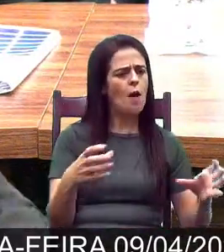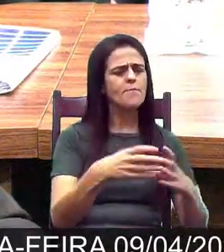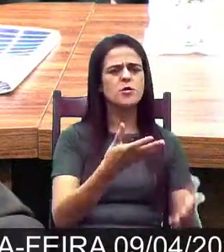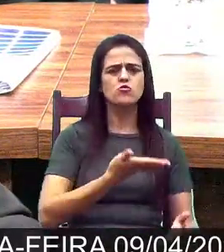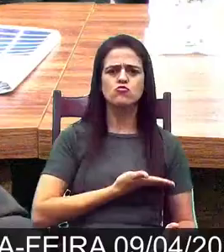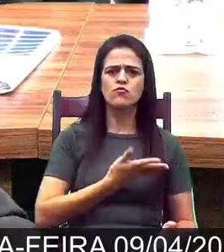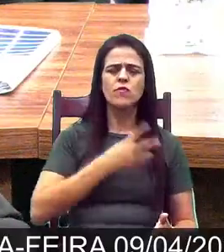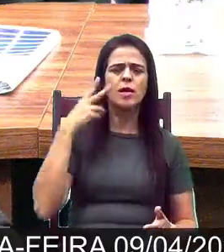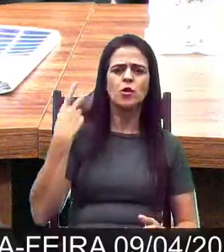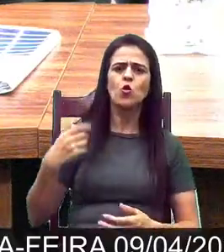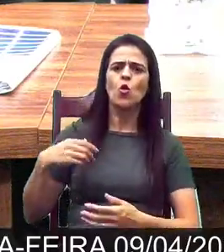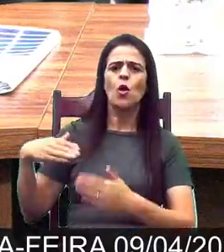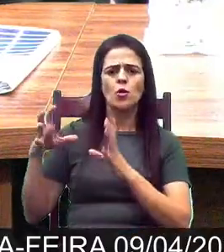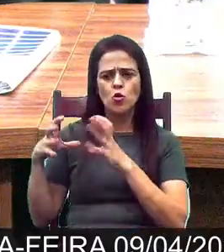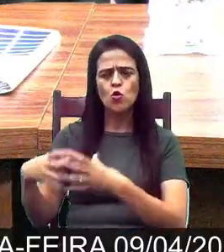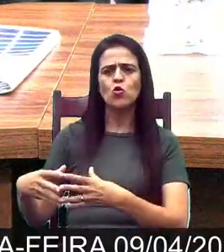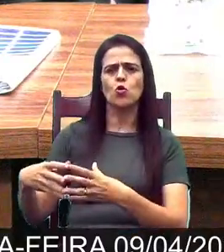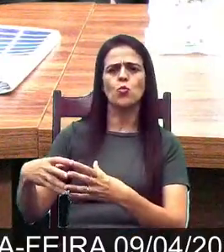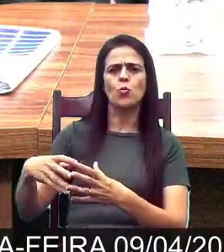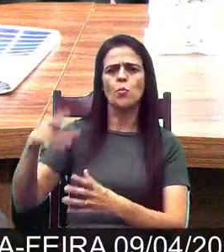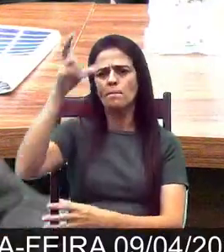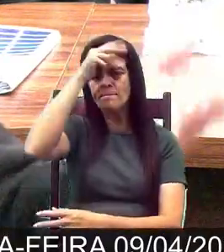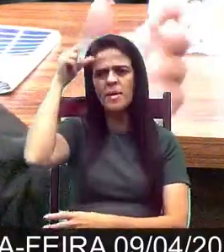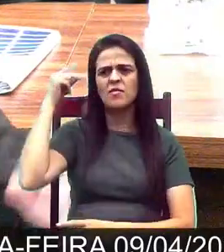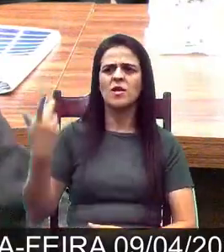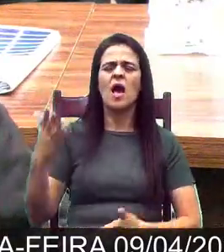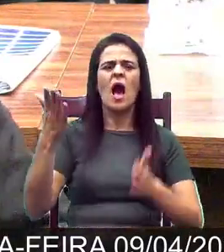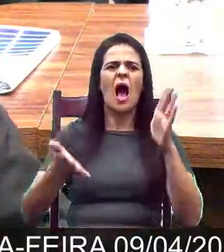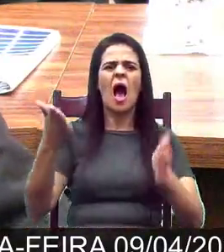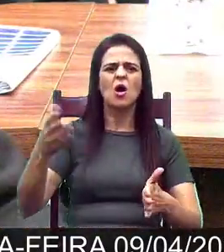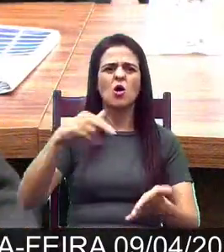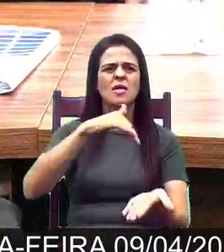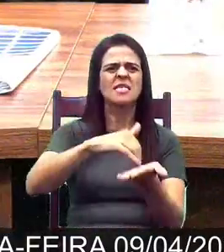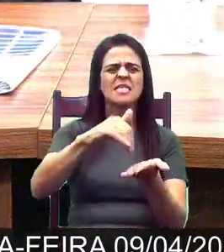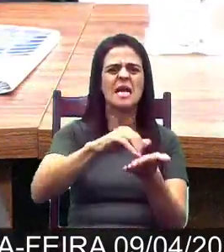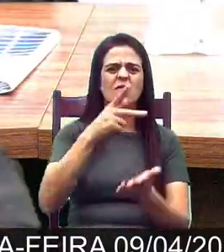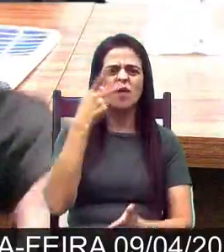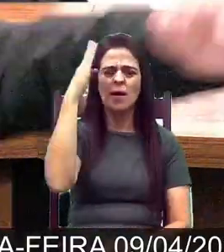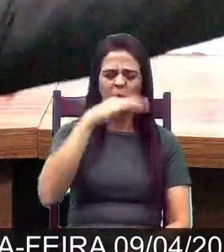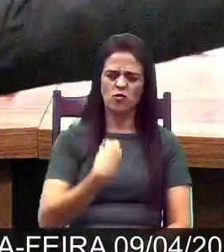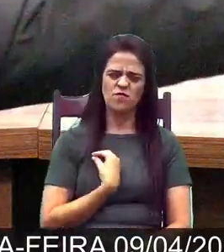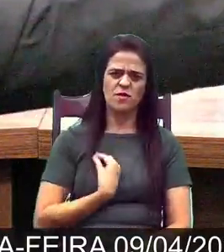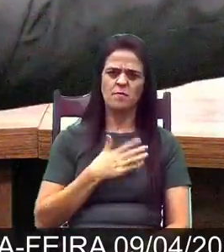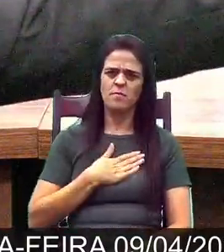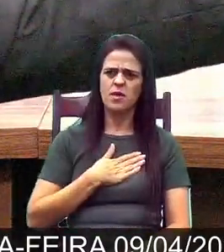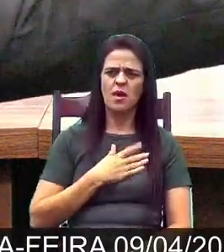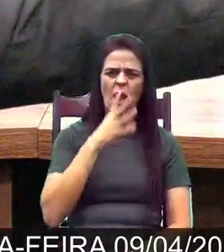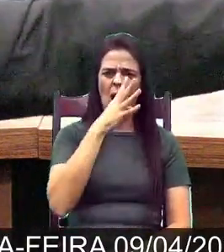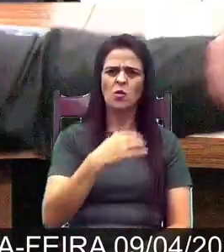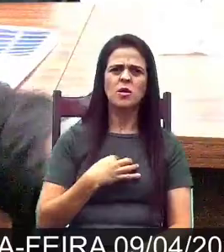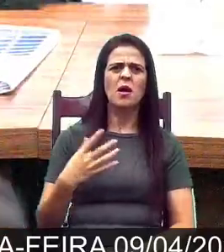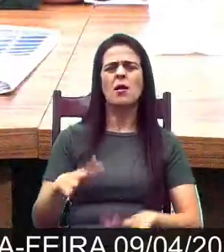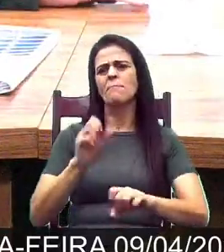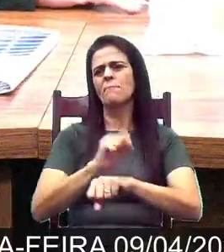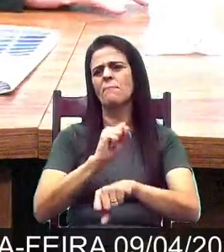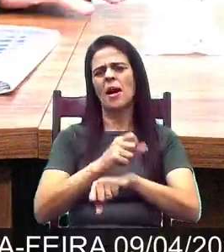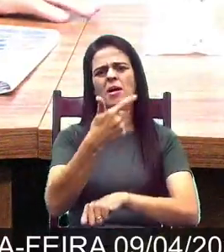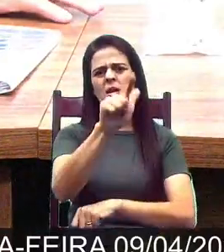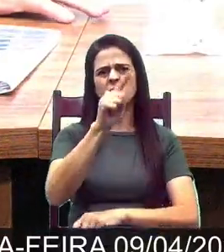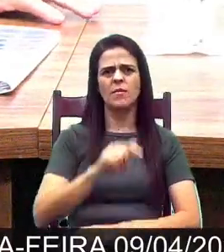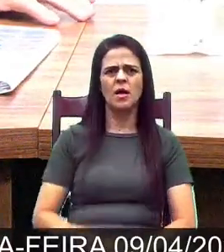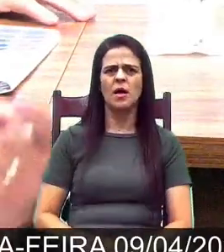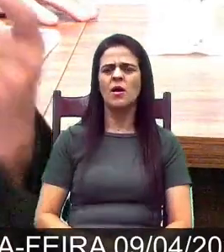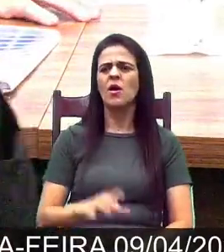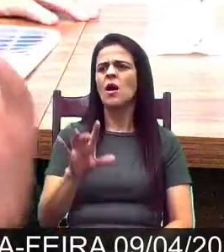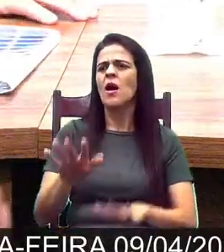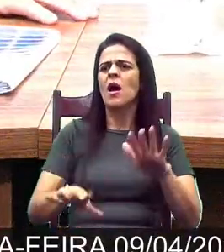o secretariado. Agora, o secretário vem bater em mim na rádio, pelo amor de Deus, me deixa trabalhar, gente. Aí me criticar porque eu tô roçando lote particular,